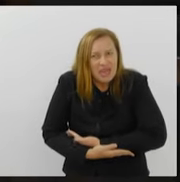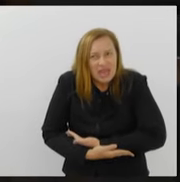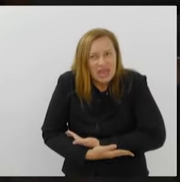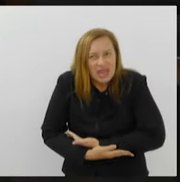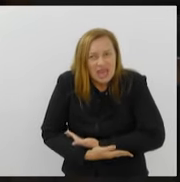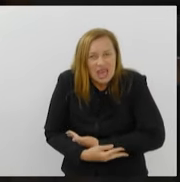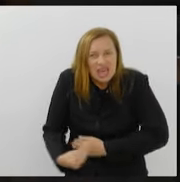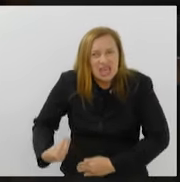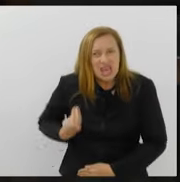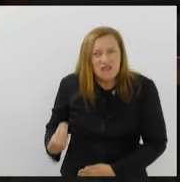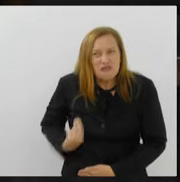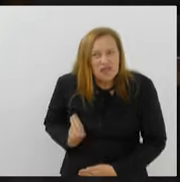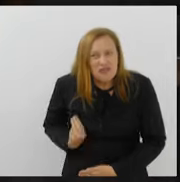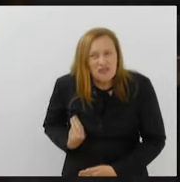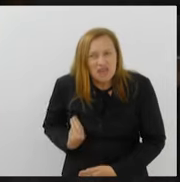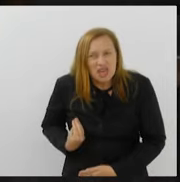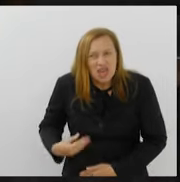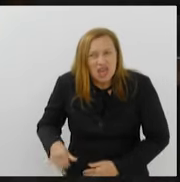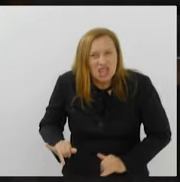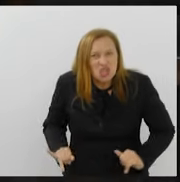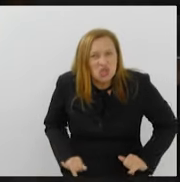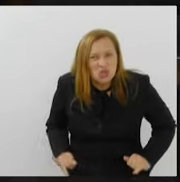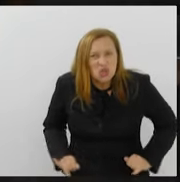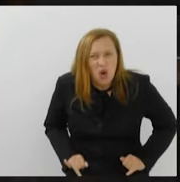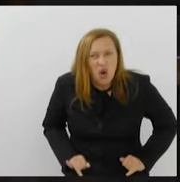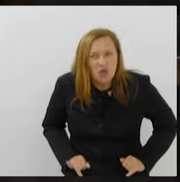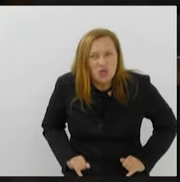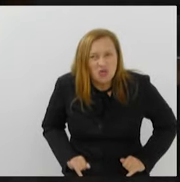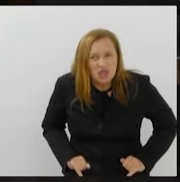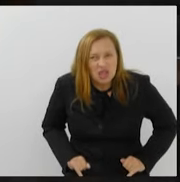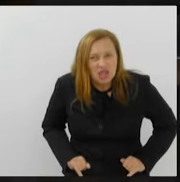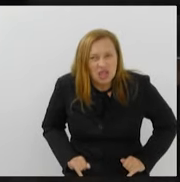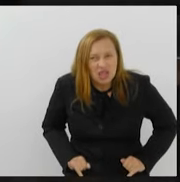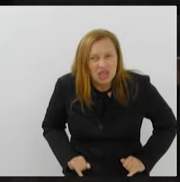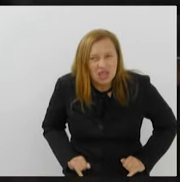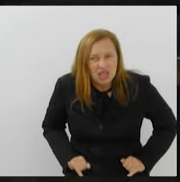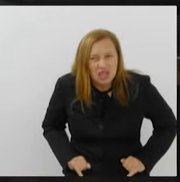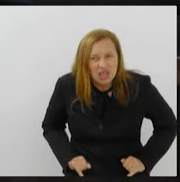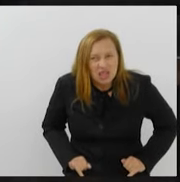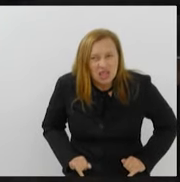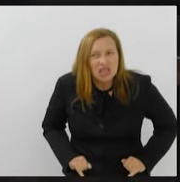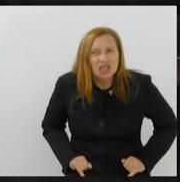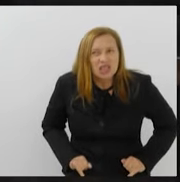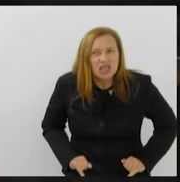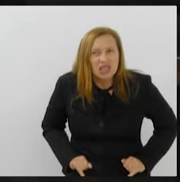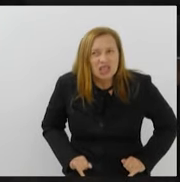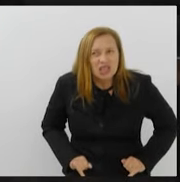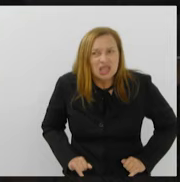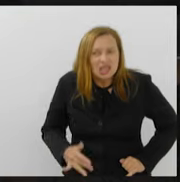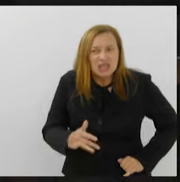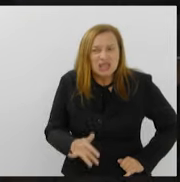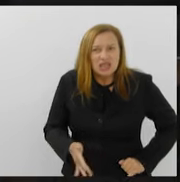que vive, sofre e que tem condições de vida fora do ambiente materno.